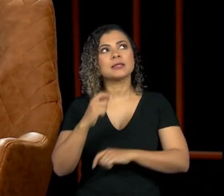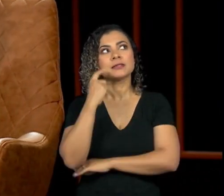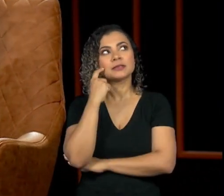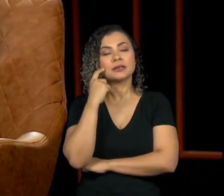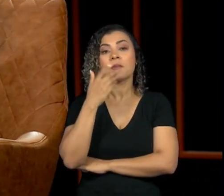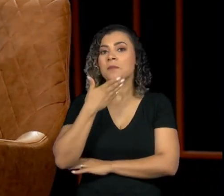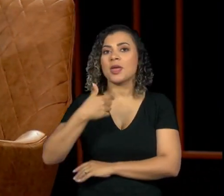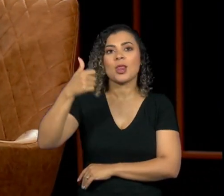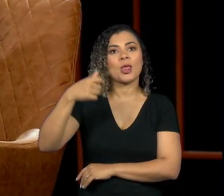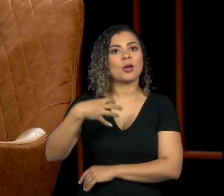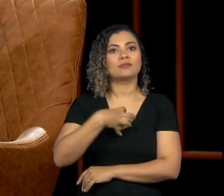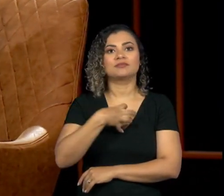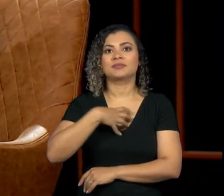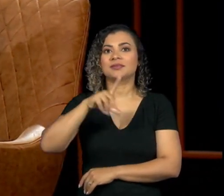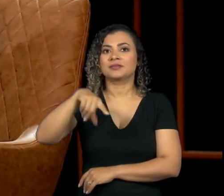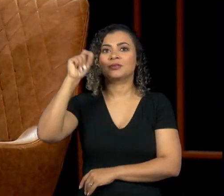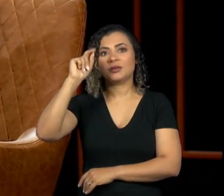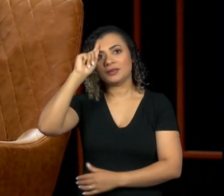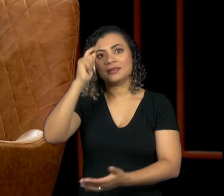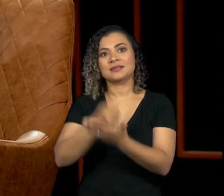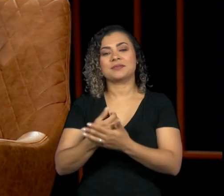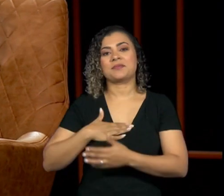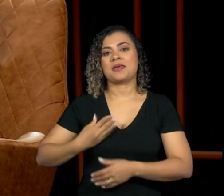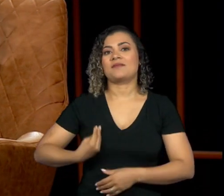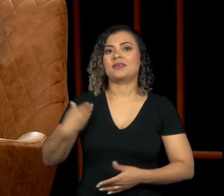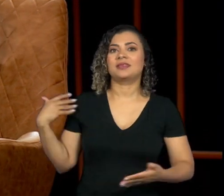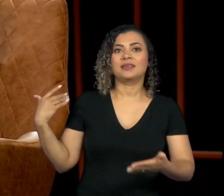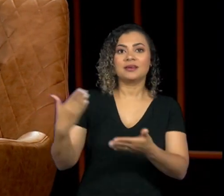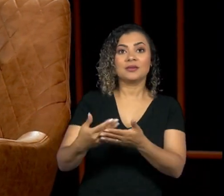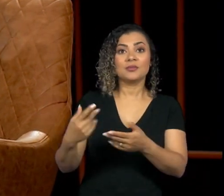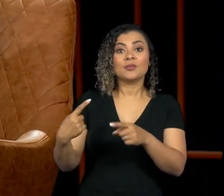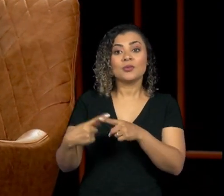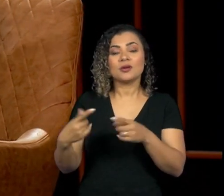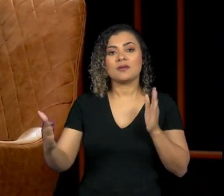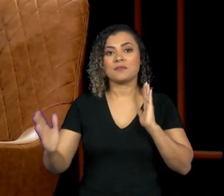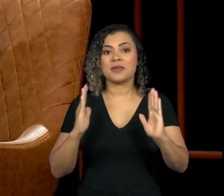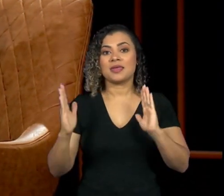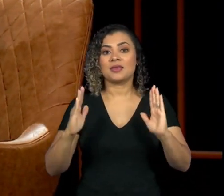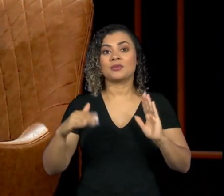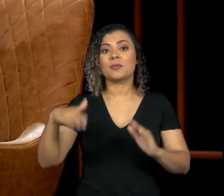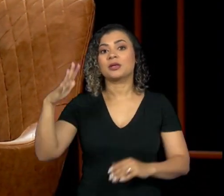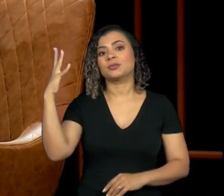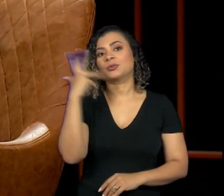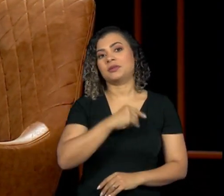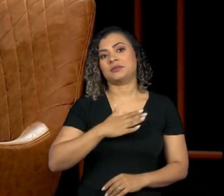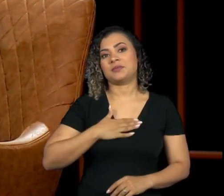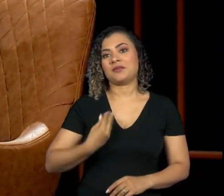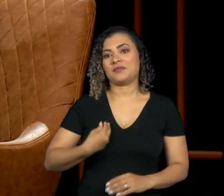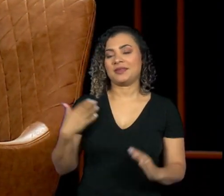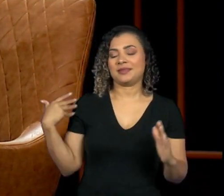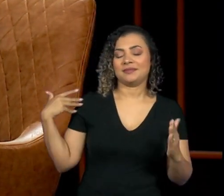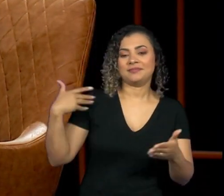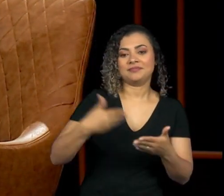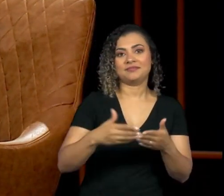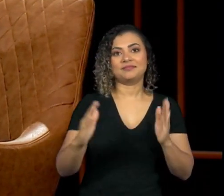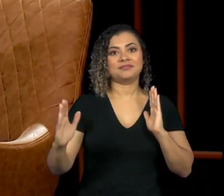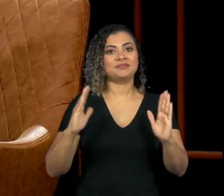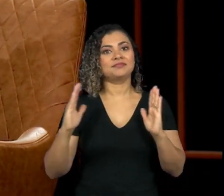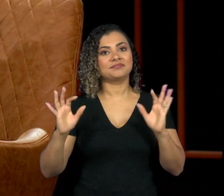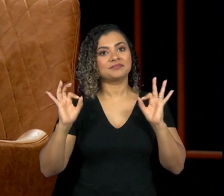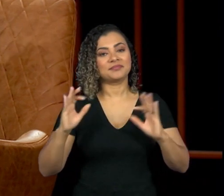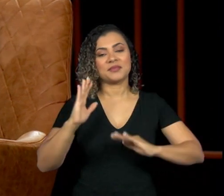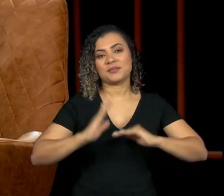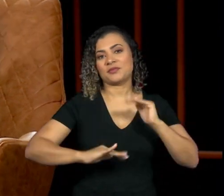foi a melhor coisa que eu fiz na minha vida, porque eu estou vivendo o momento mais bonito da minha vida, da minha